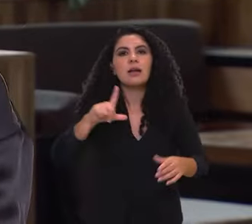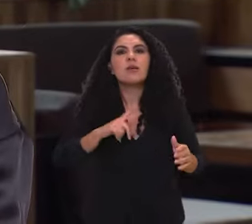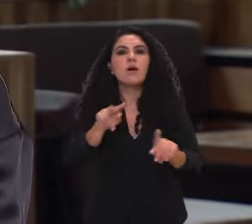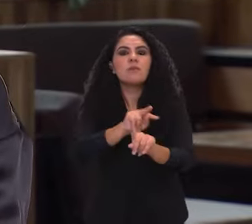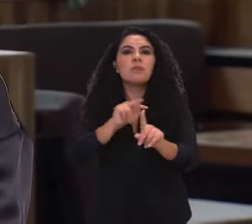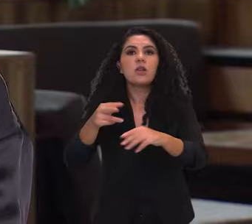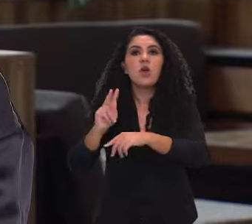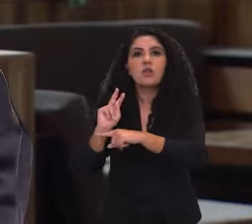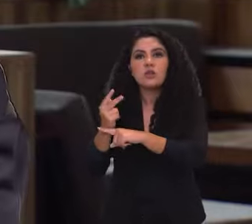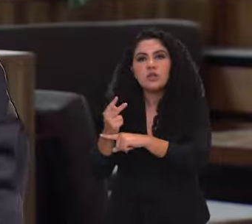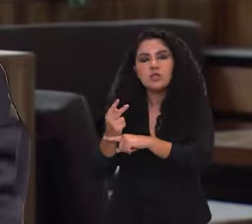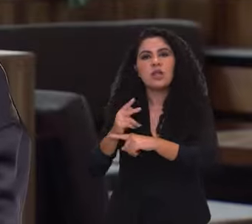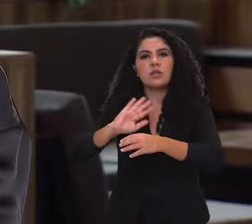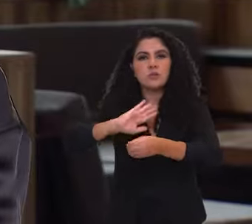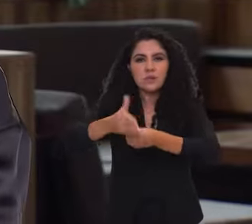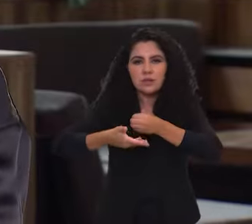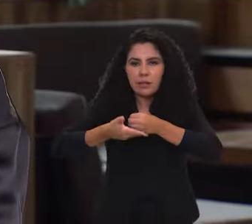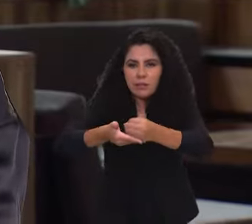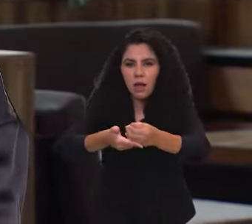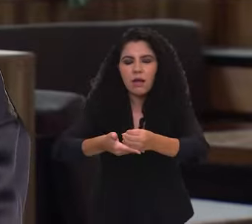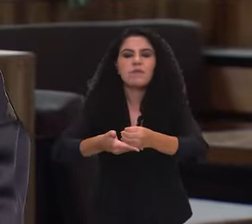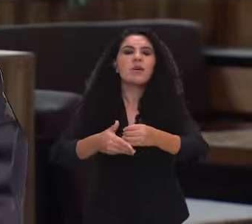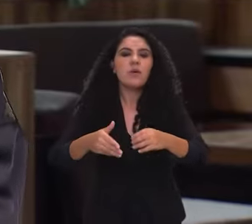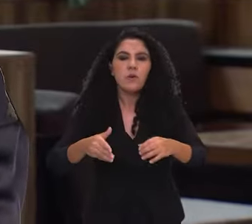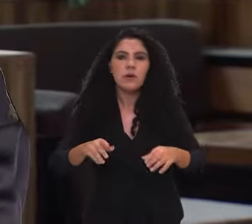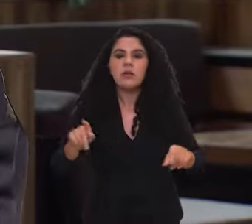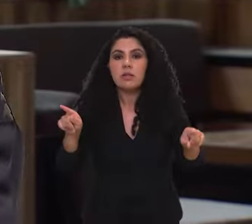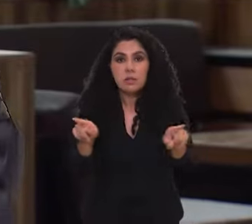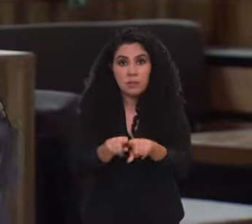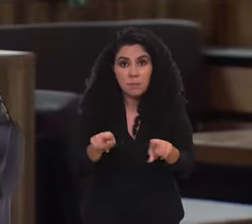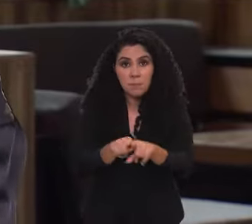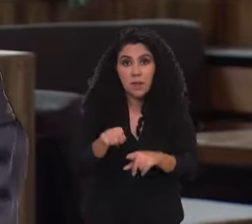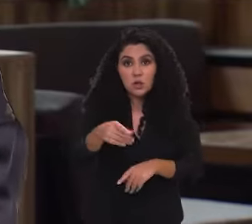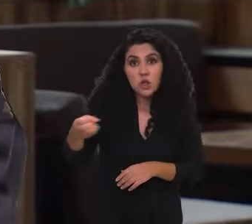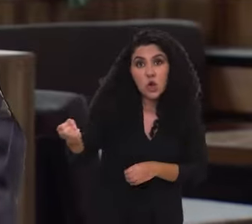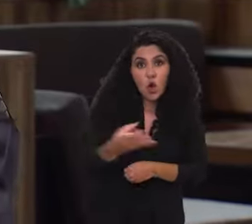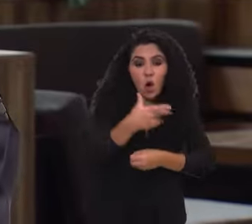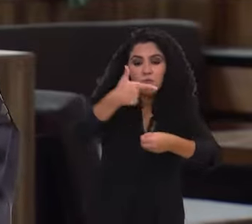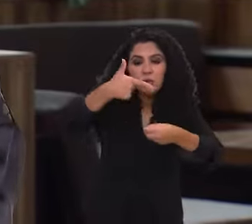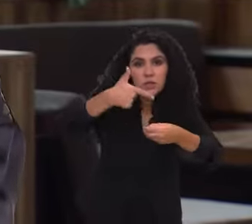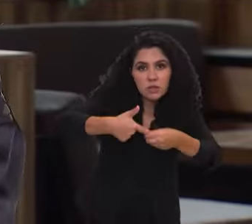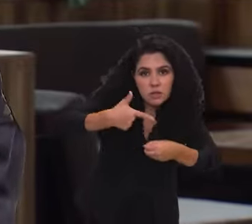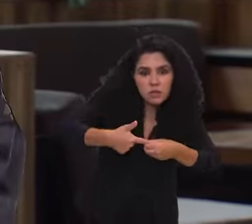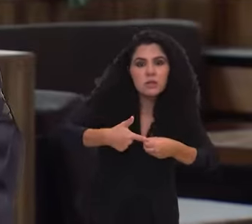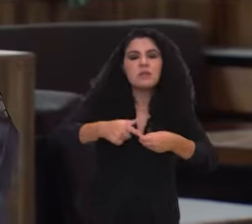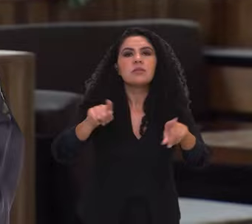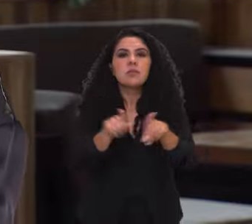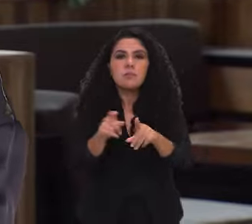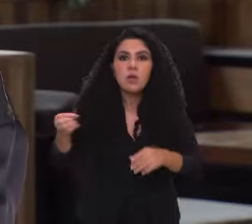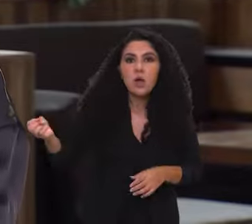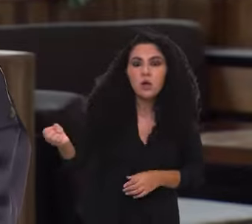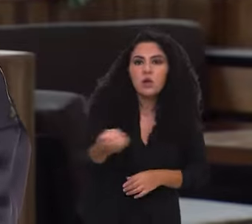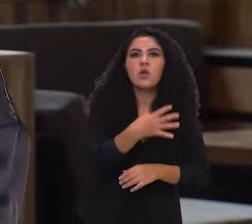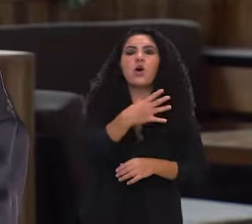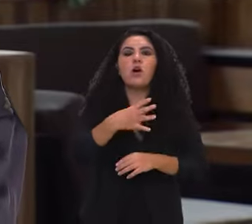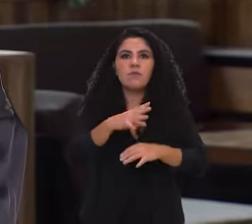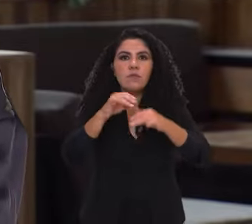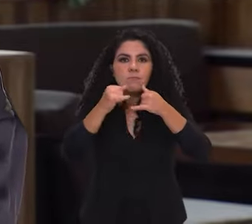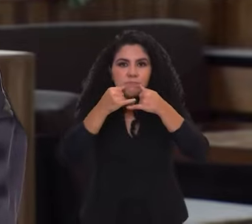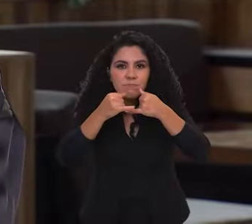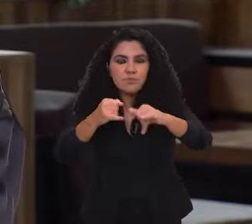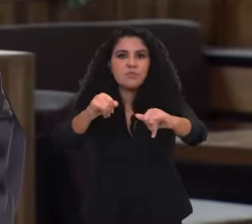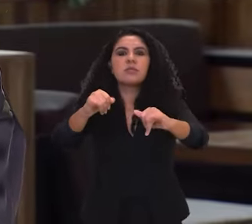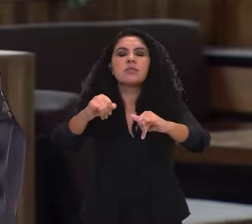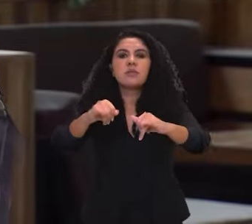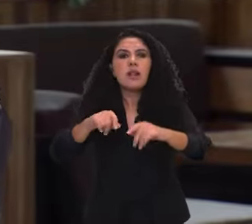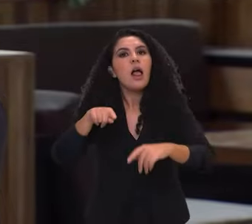perspectiva do hidrogênio verde, como esse novo combustível, essa nova fonte de energia, ela